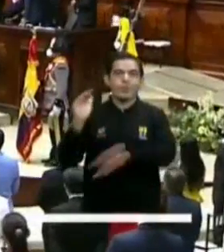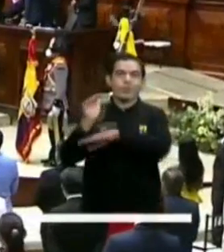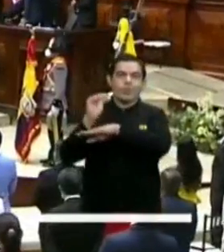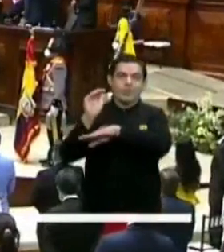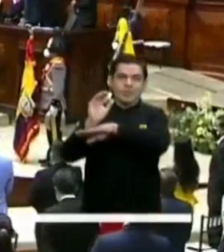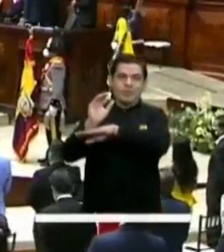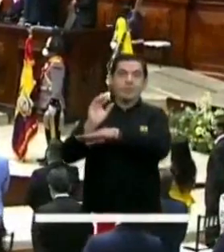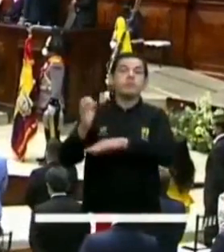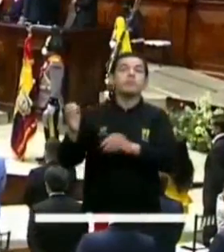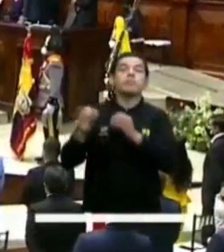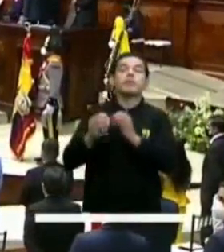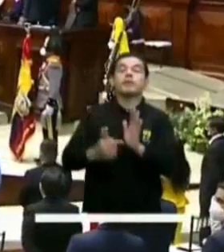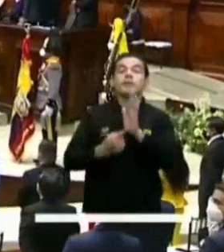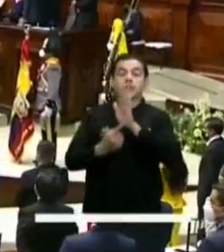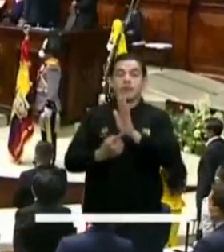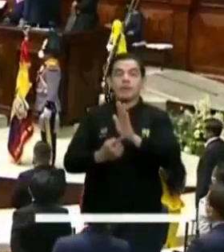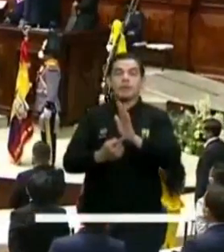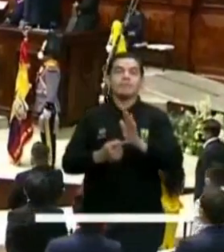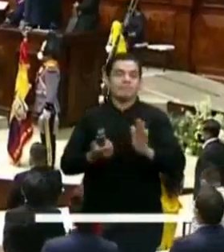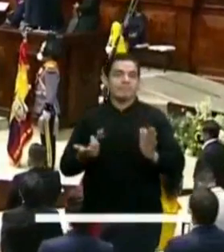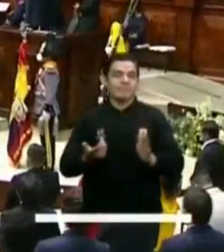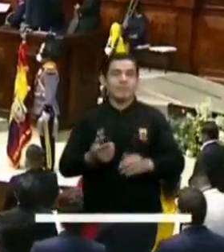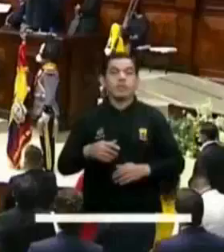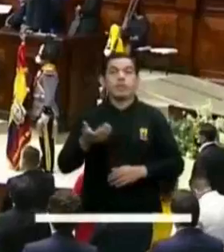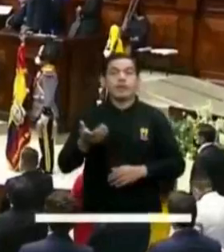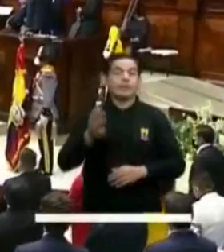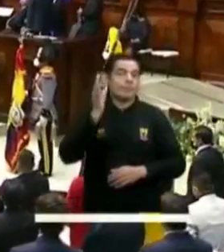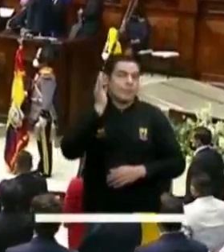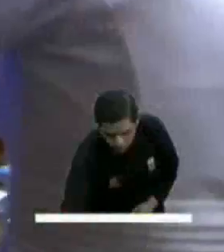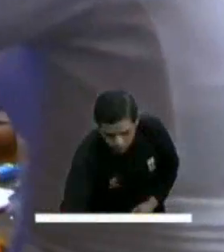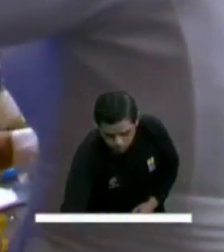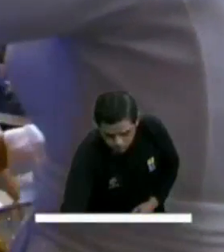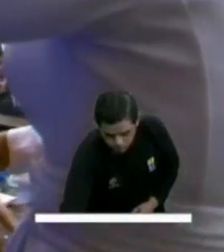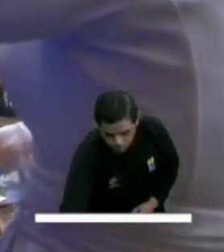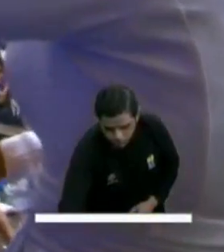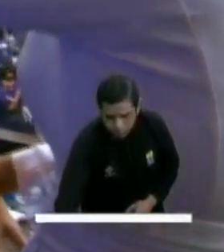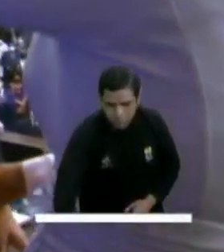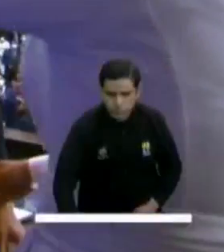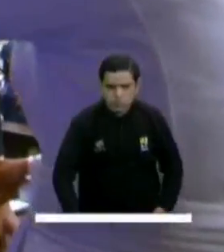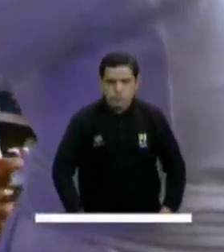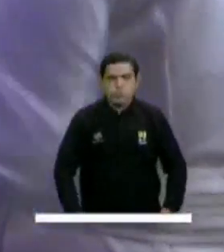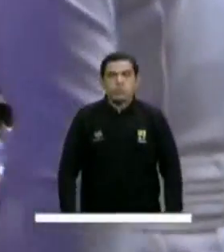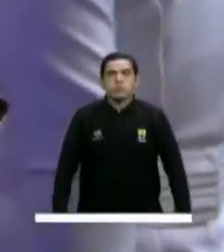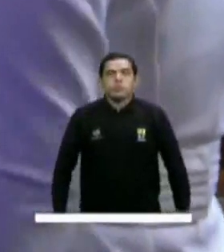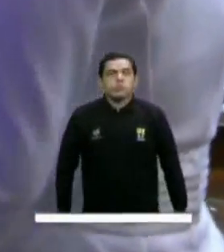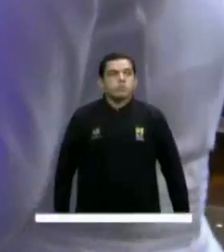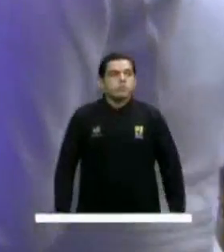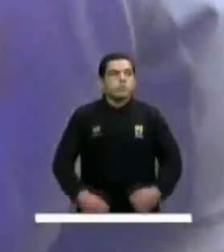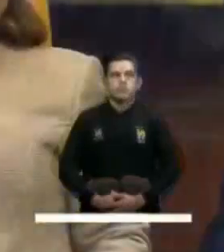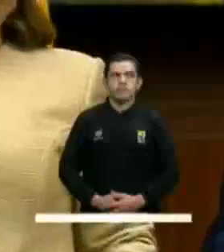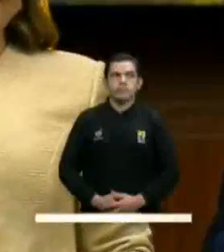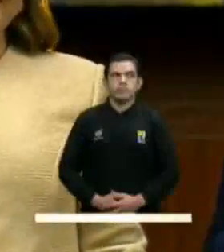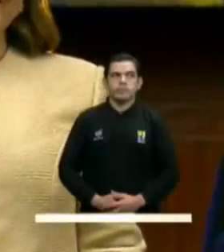crise econômica e sanitária aguda devido a pandemia do novo coronavírus em seu discurso de posse laço